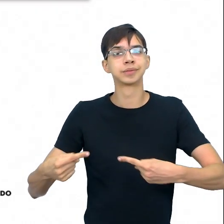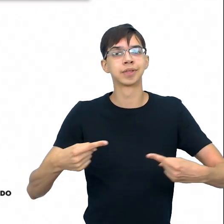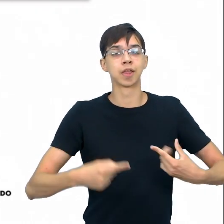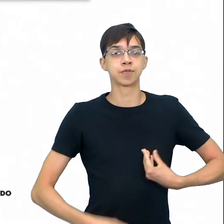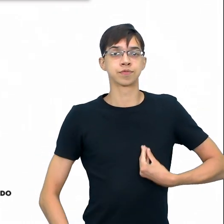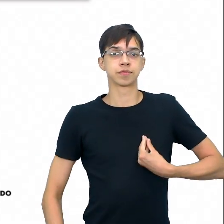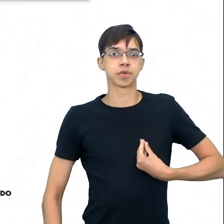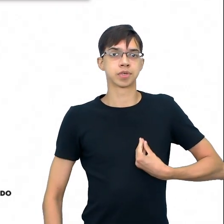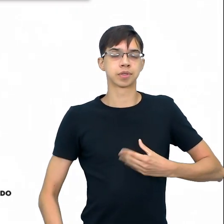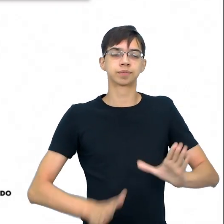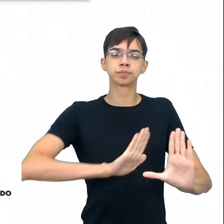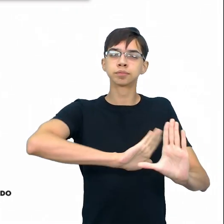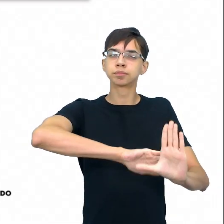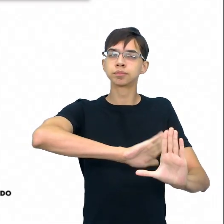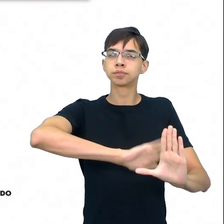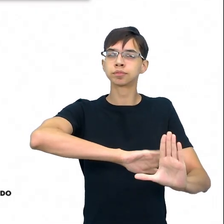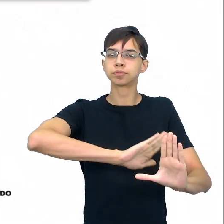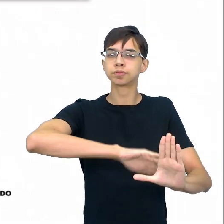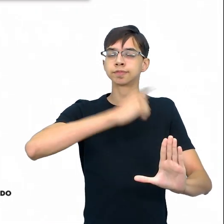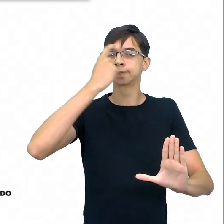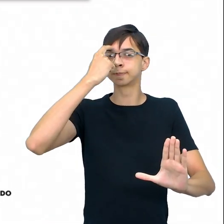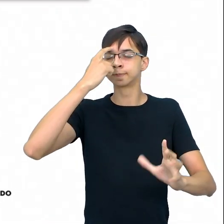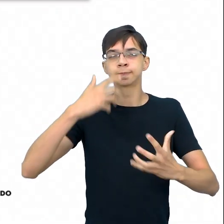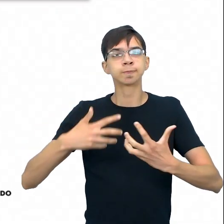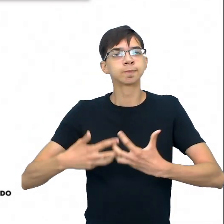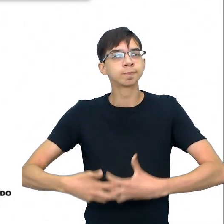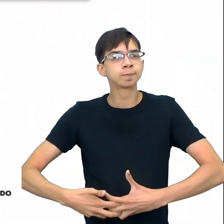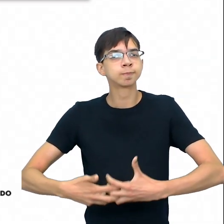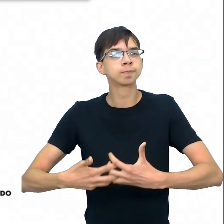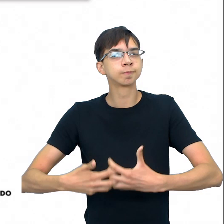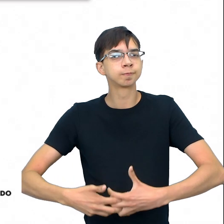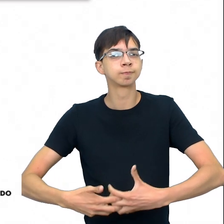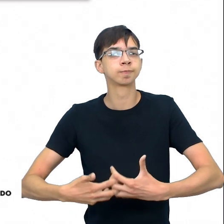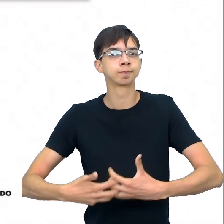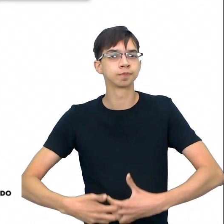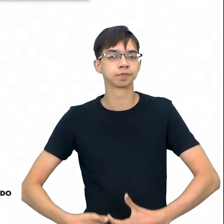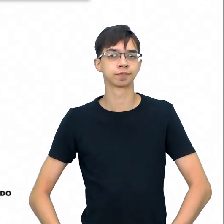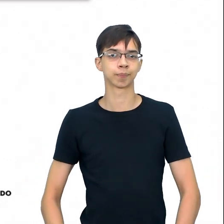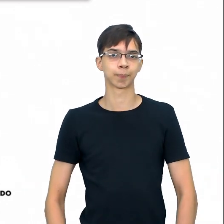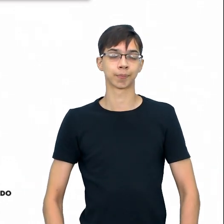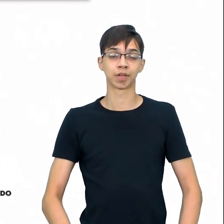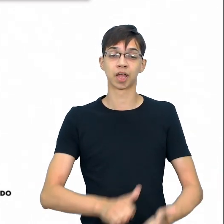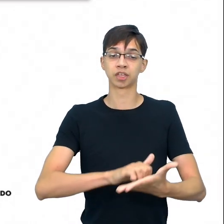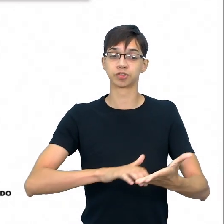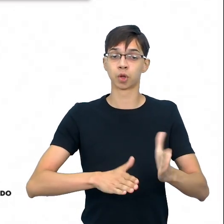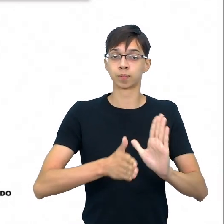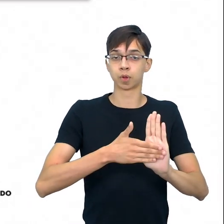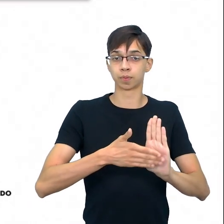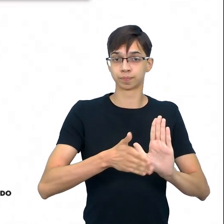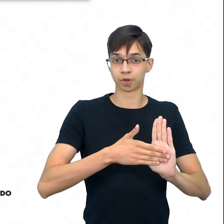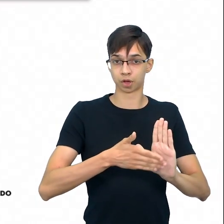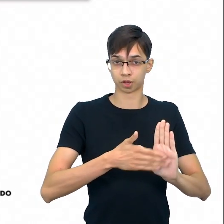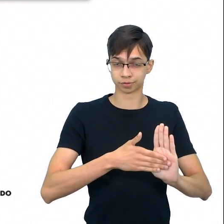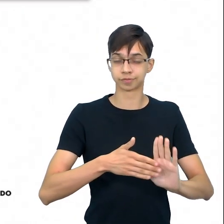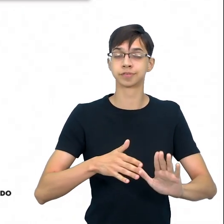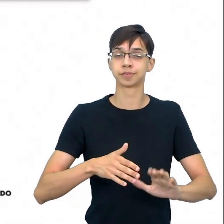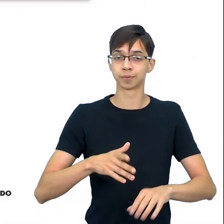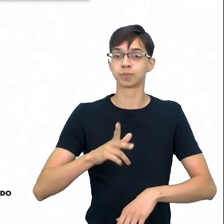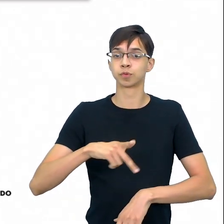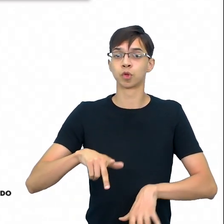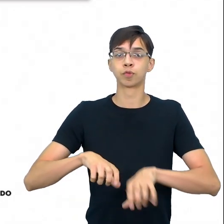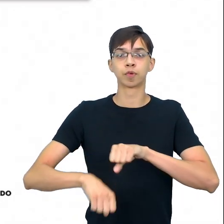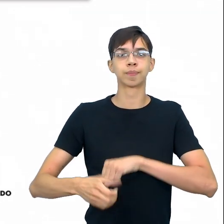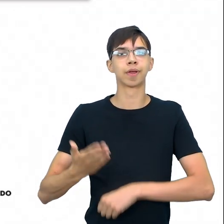a refletir novamente sobre as atividades propostas na nossa formação ano série passada, né, me refiro a do dia 17 de